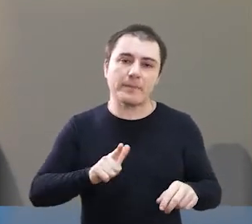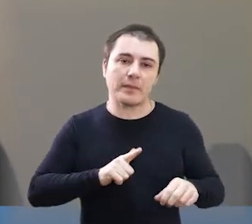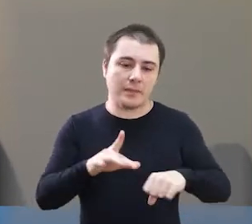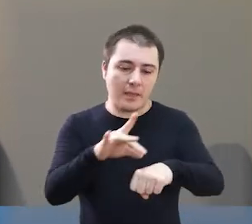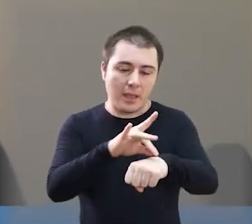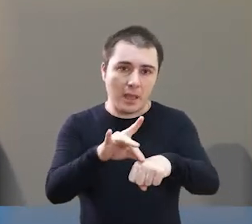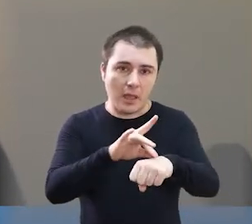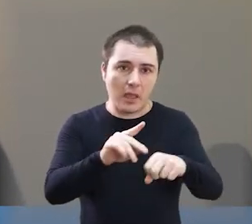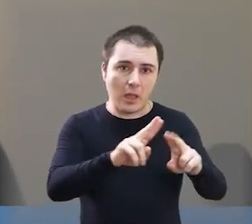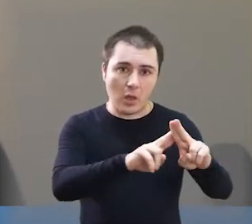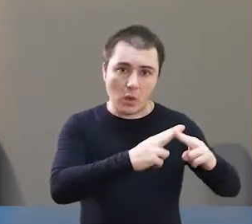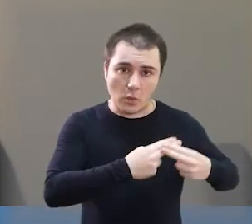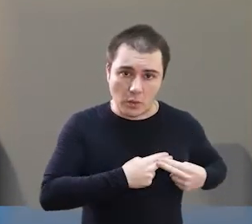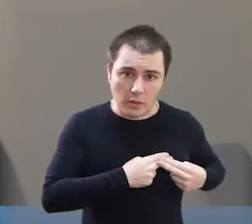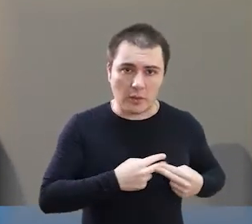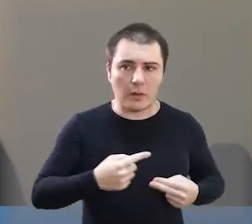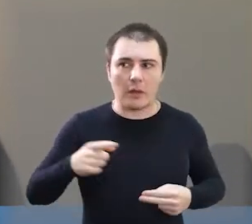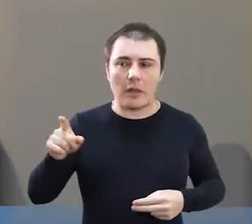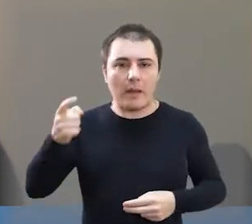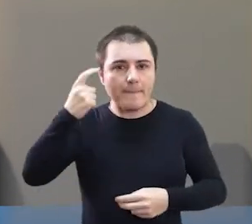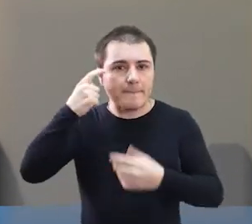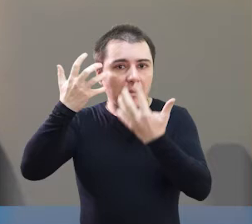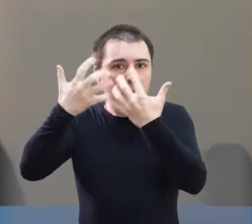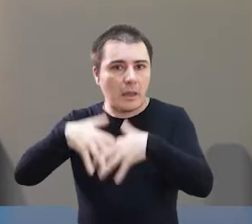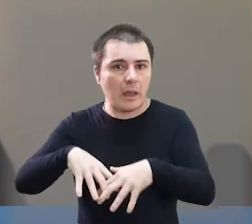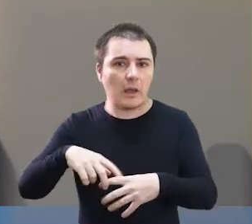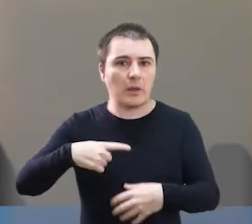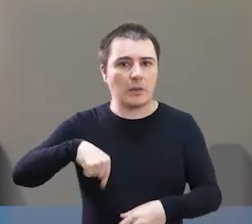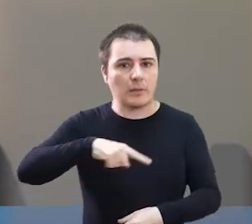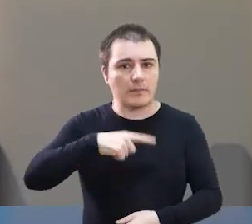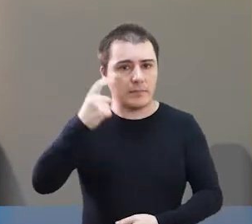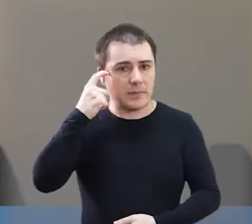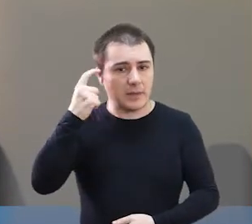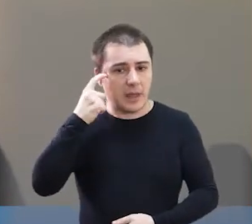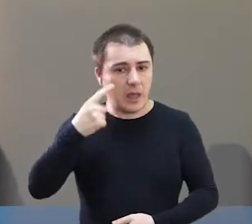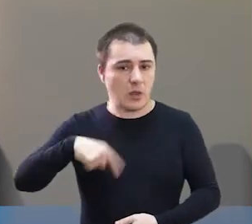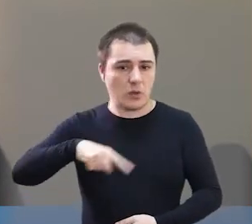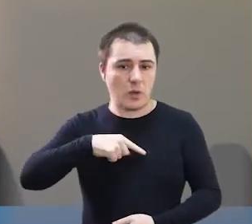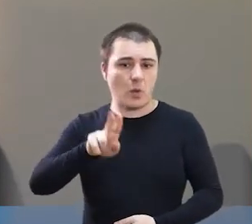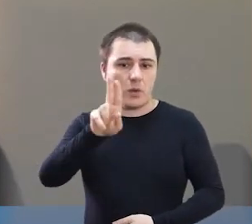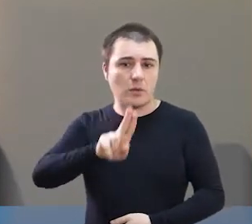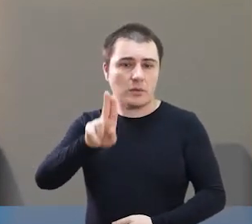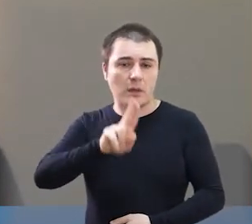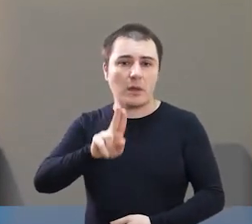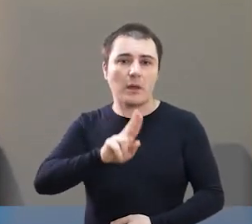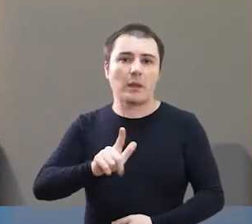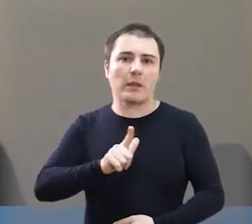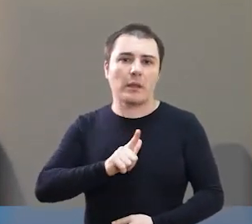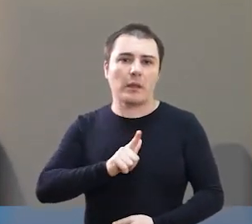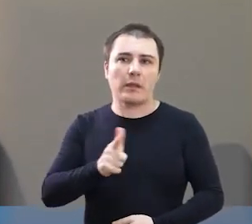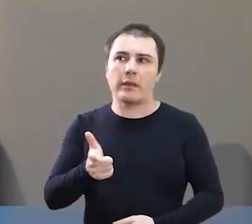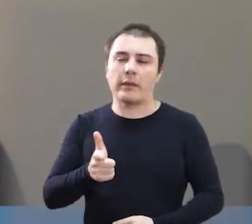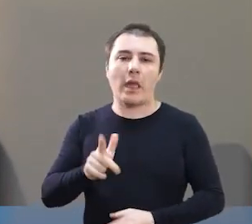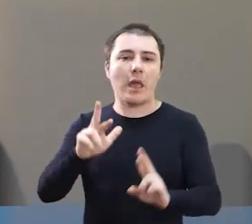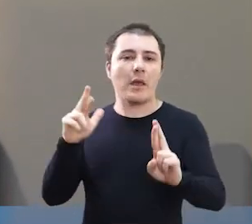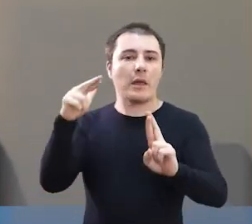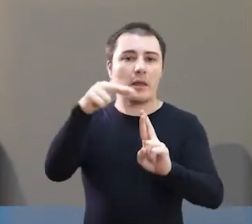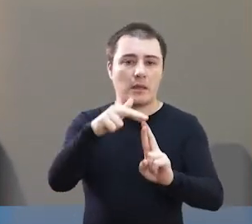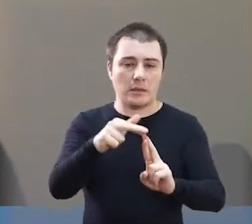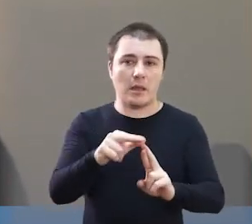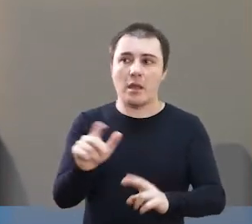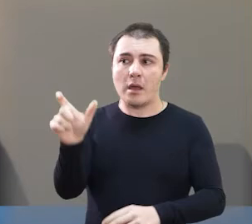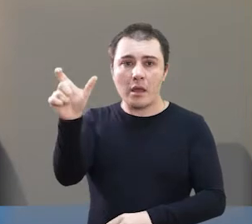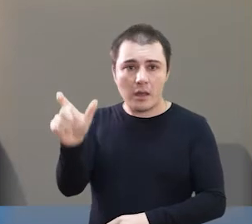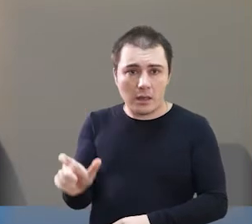luto, e para elaborar nossas terapias como psicólogos, como terapeutas, a gente costuma usar a referência na nossa